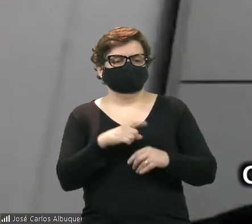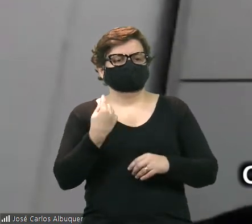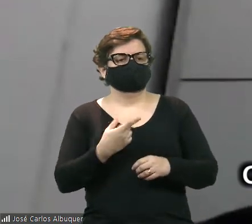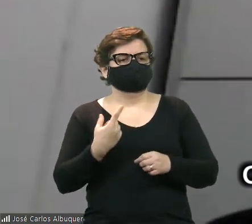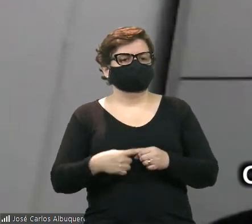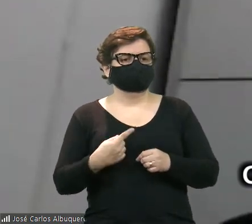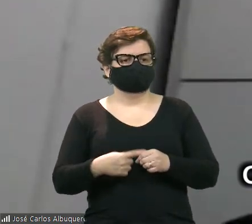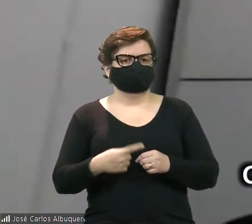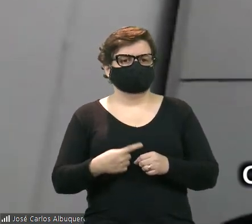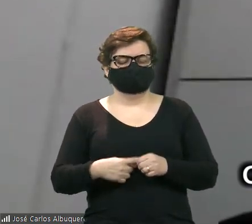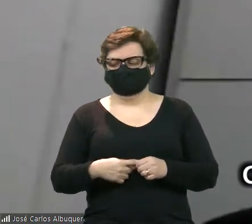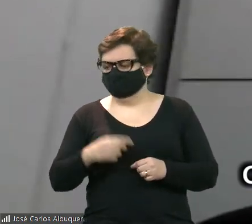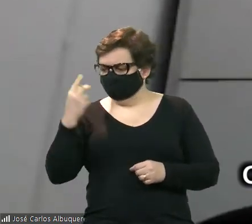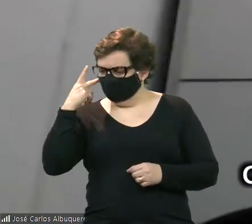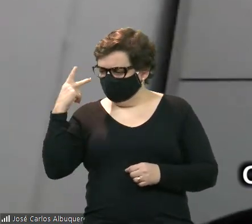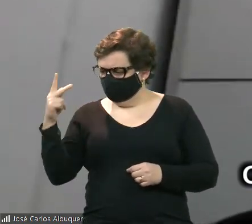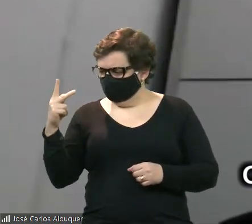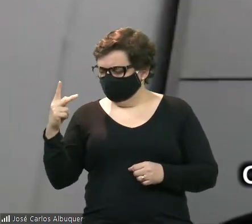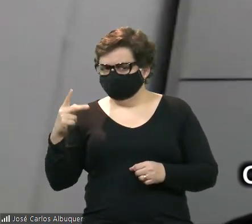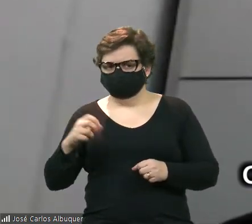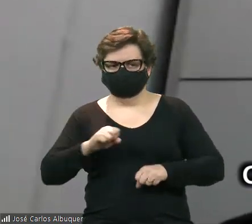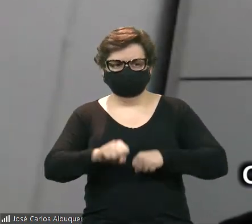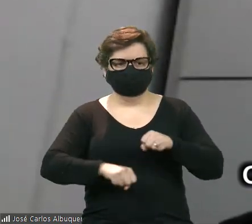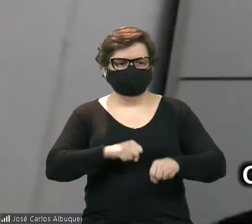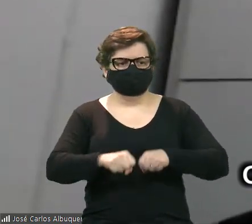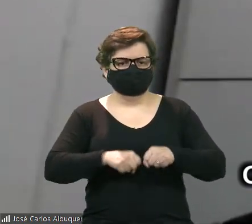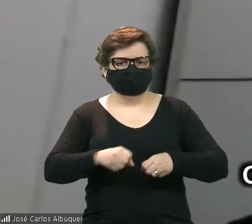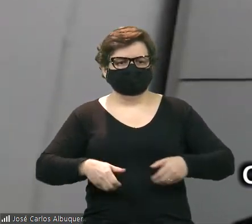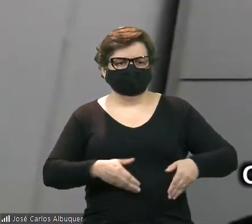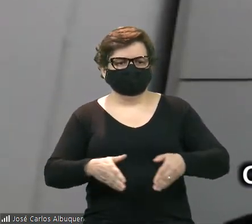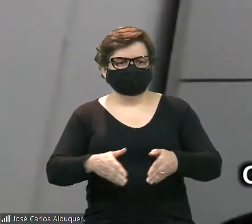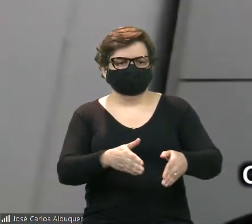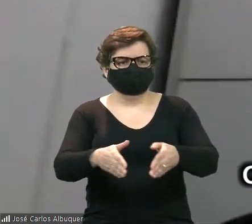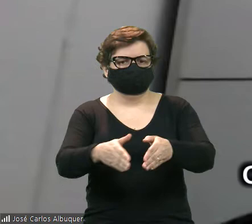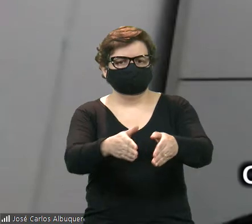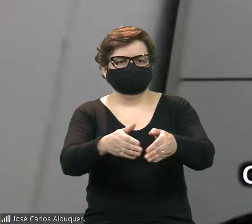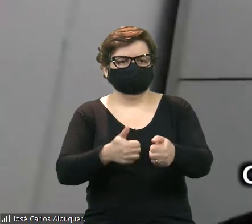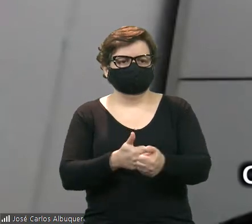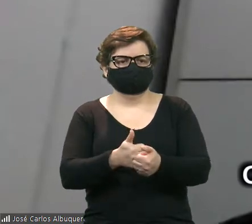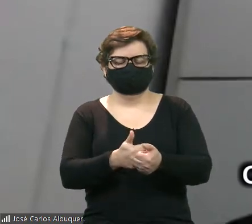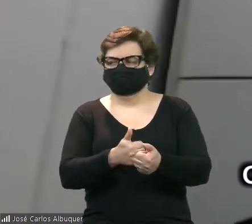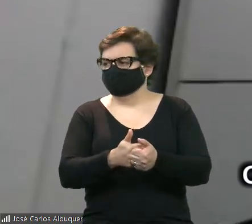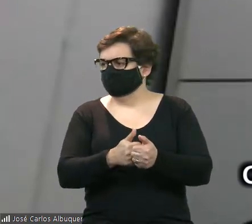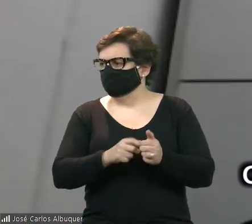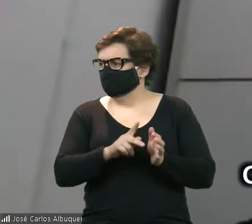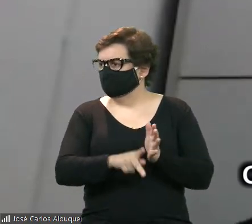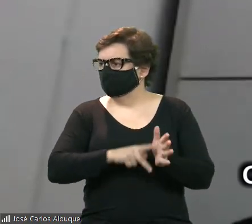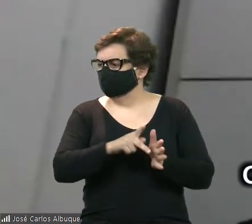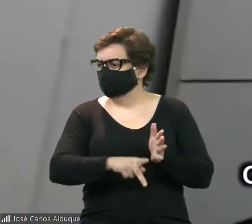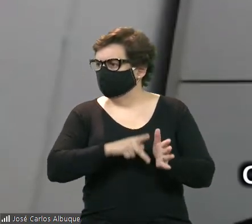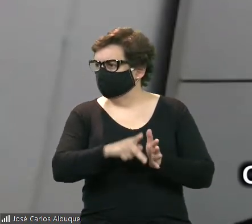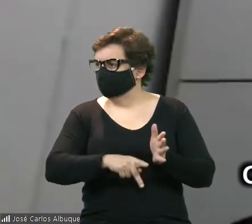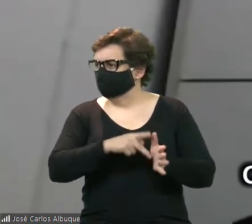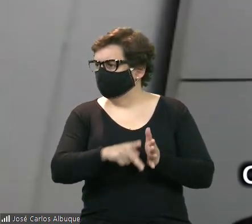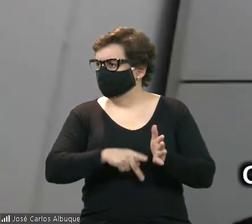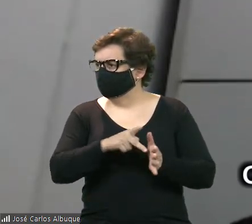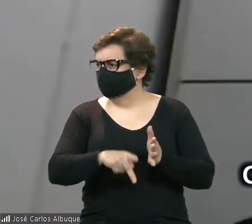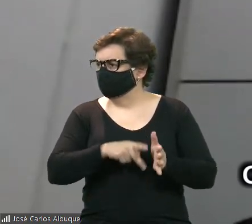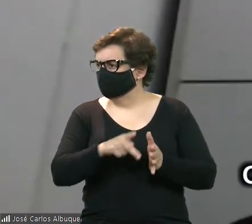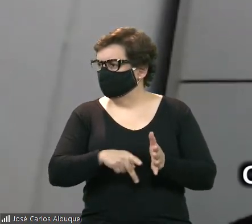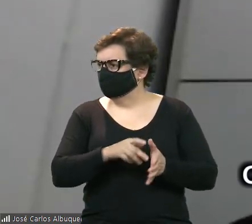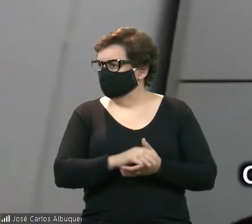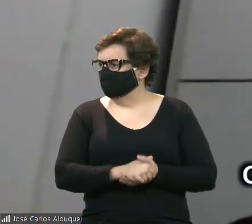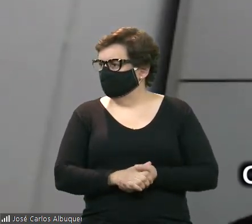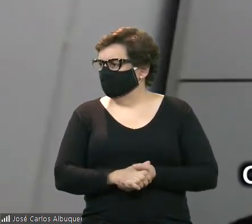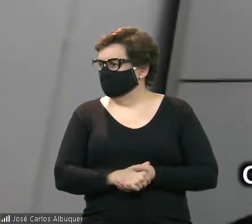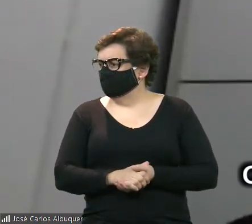nossa cidade através de uma ciclovia, às margens da ferrovia. Mesmo que o trem possa voltar aí,